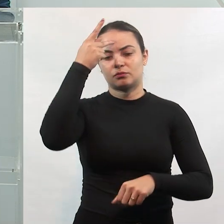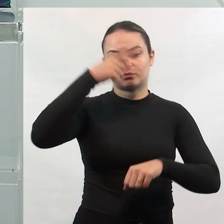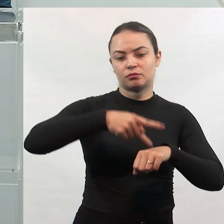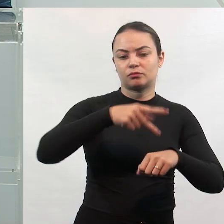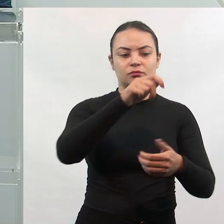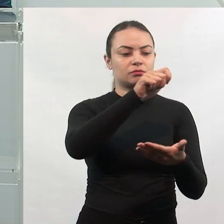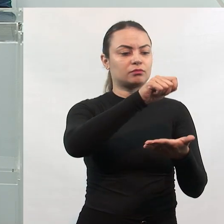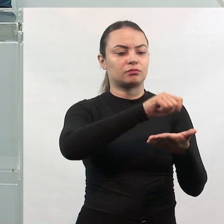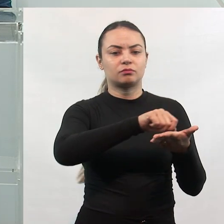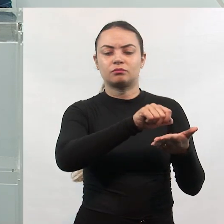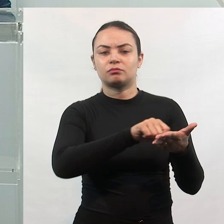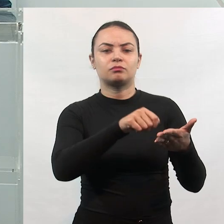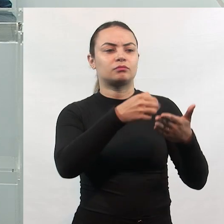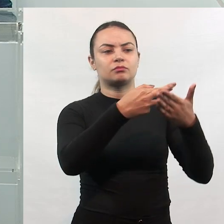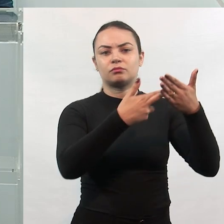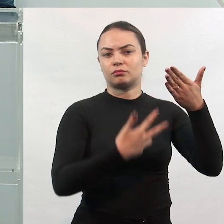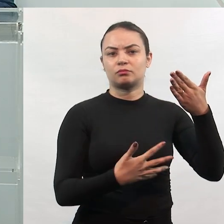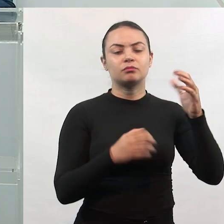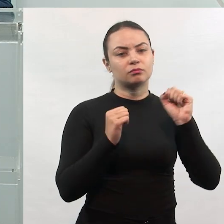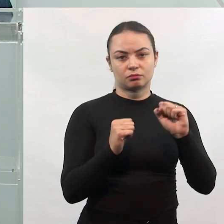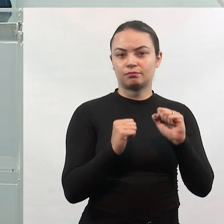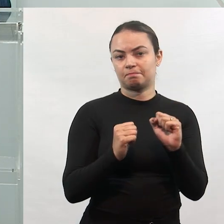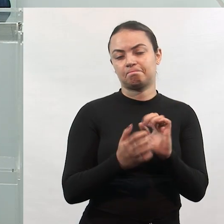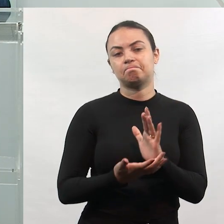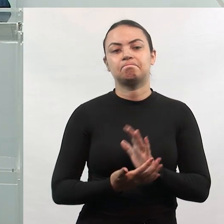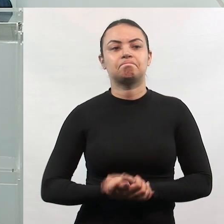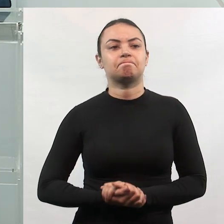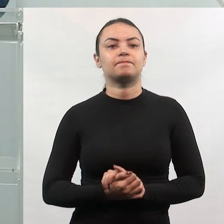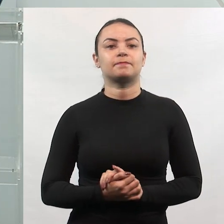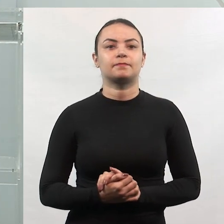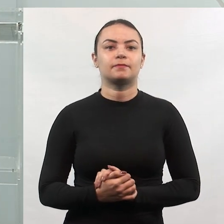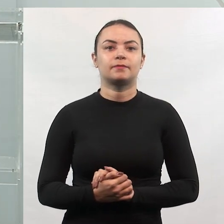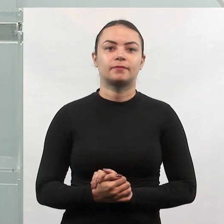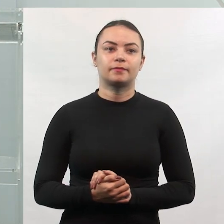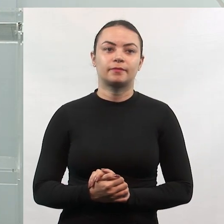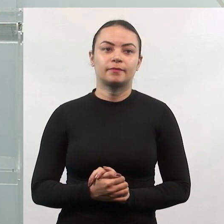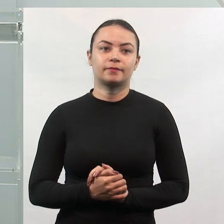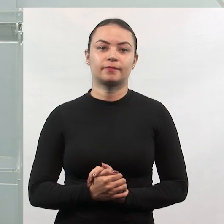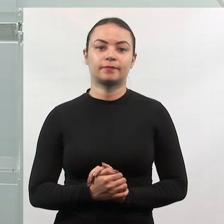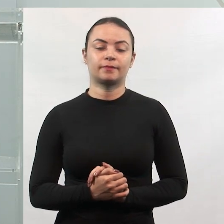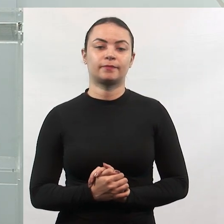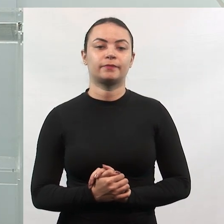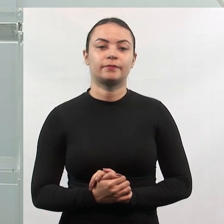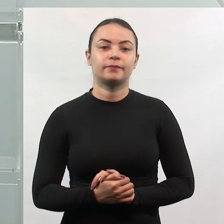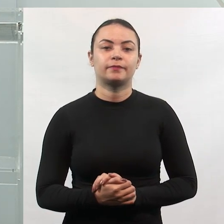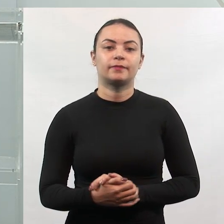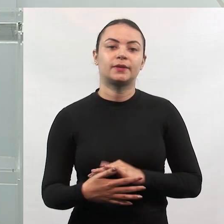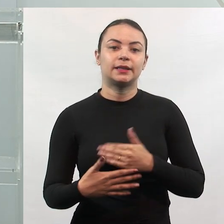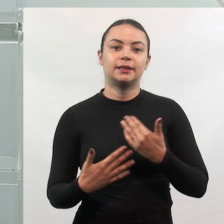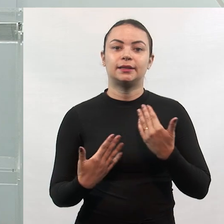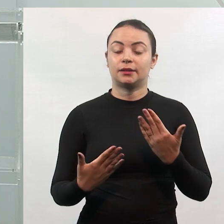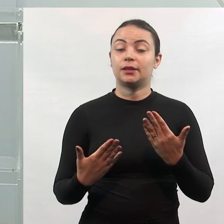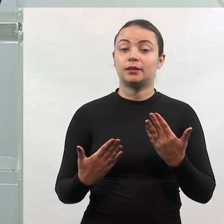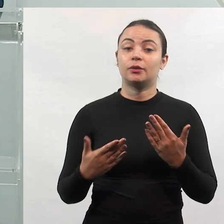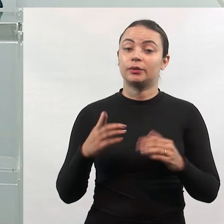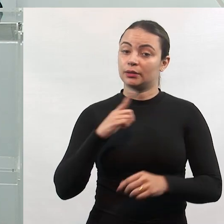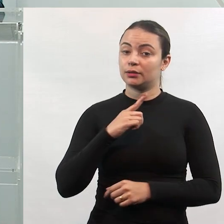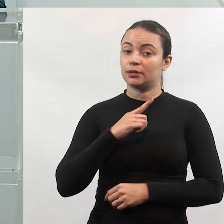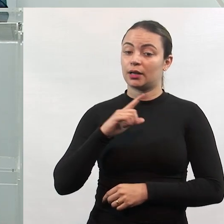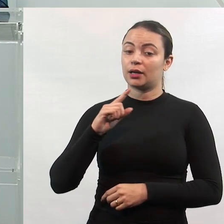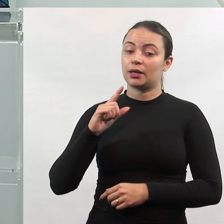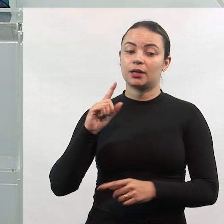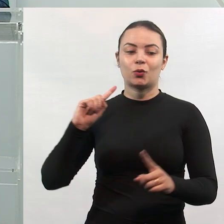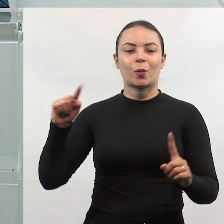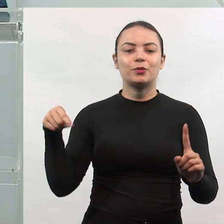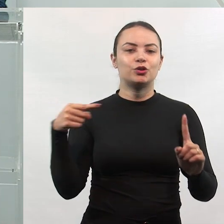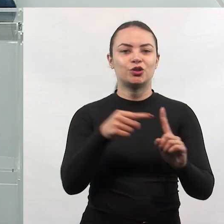os profissionais da educação básica, certo? Então, assim, essa meta está posta, né? Essa meta ela pode fazer parte do contexto do